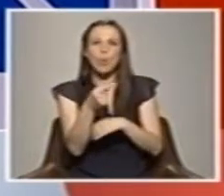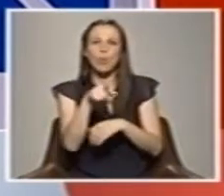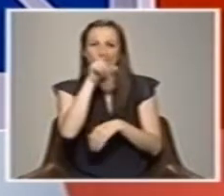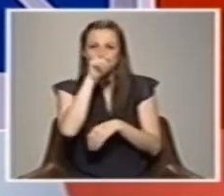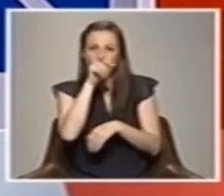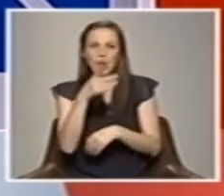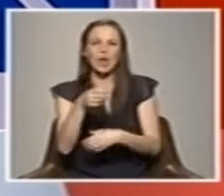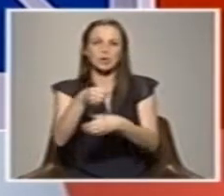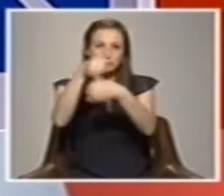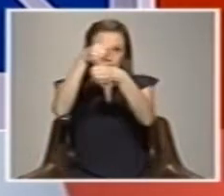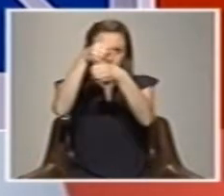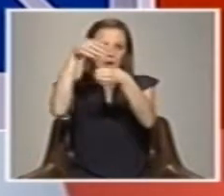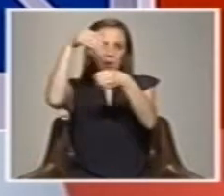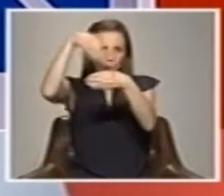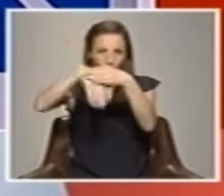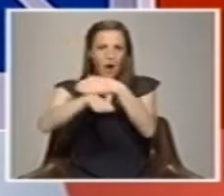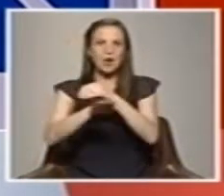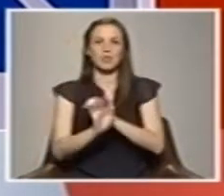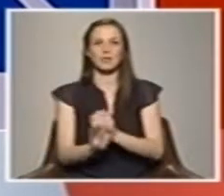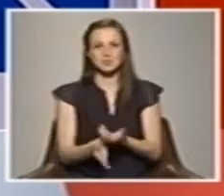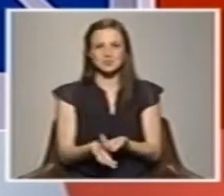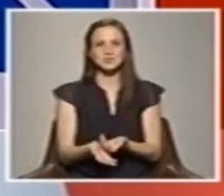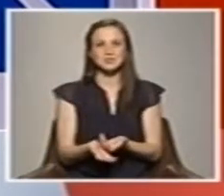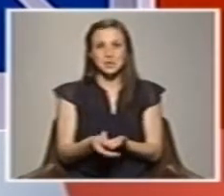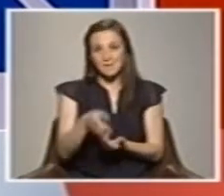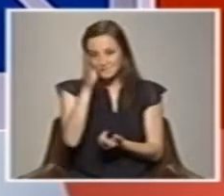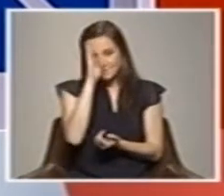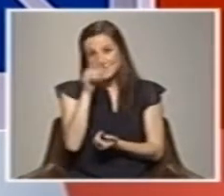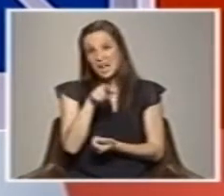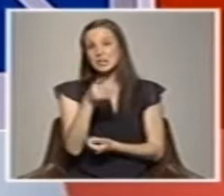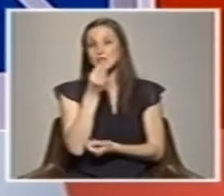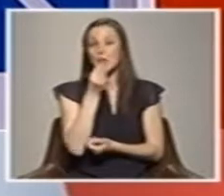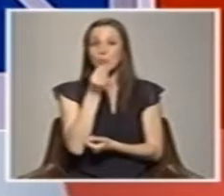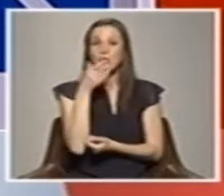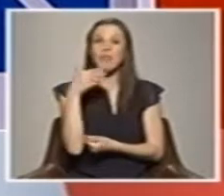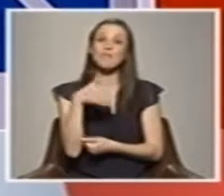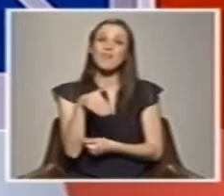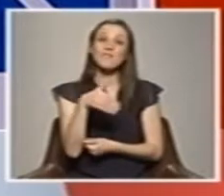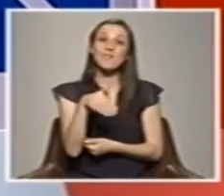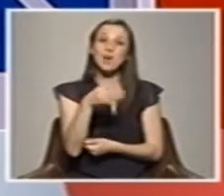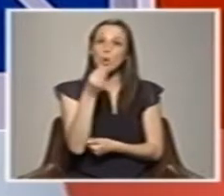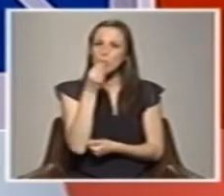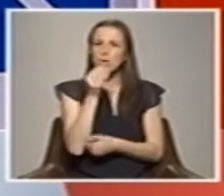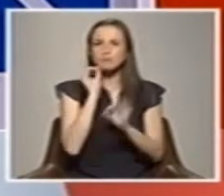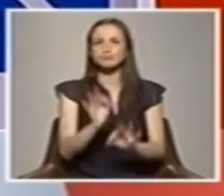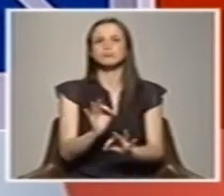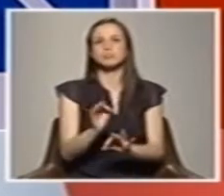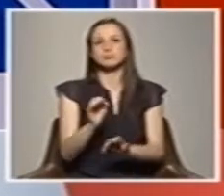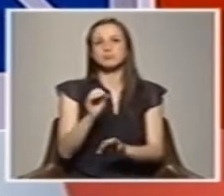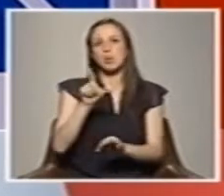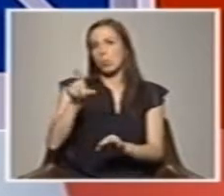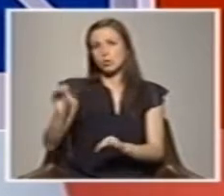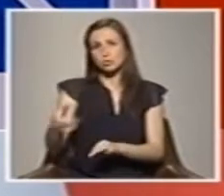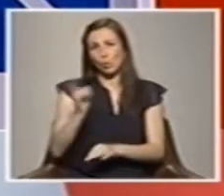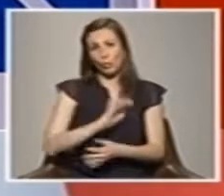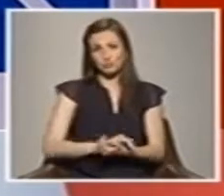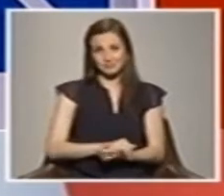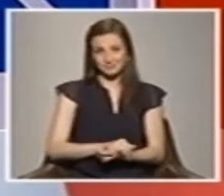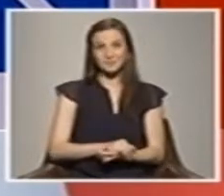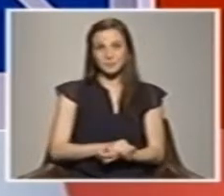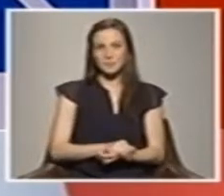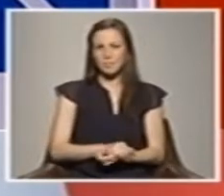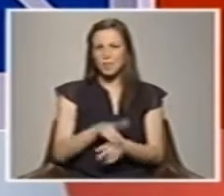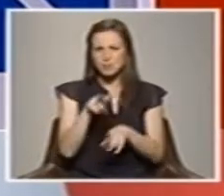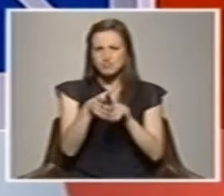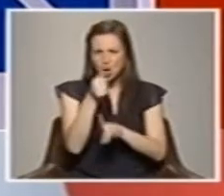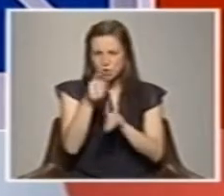saco, cada coisa, de maneira que eu sei que aquela refeição vai-se comer e não vai haver sobras. E geralmente